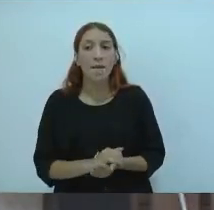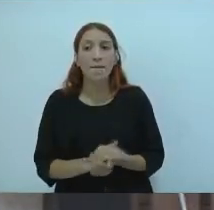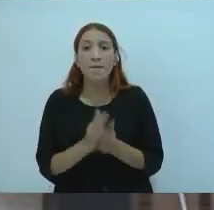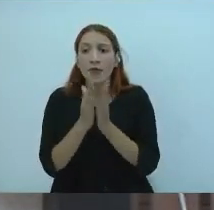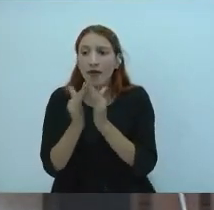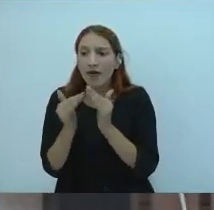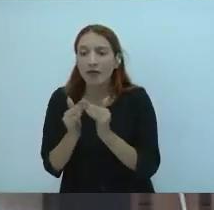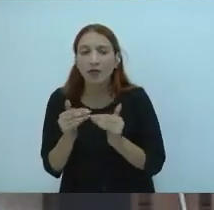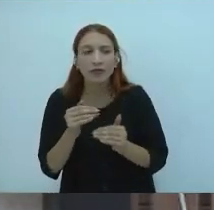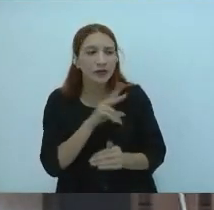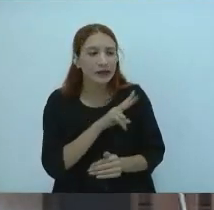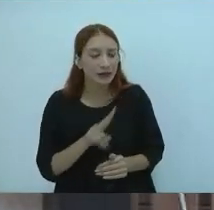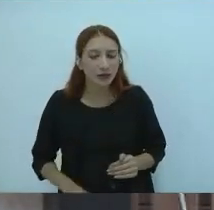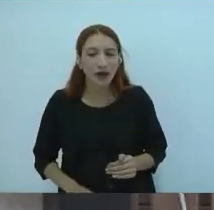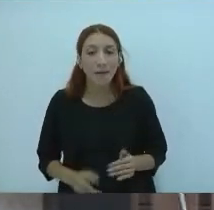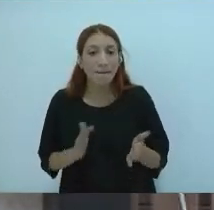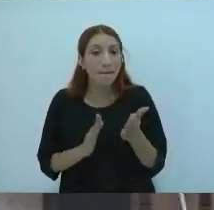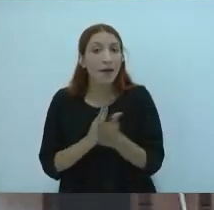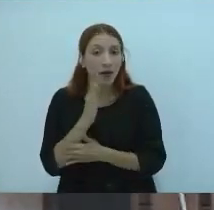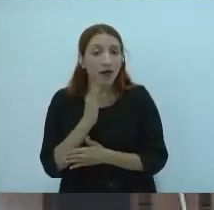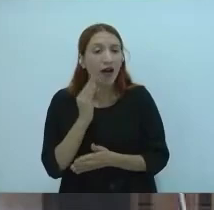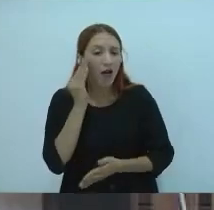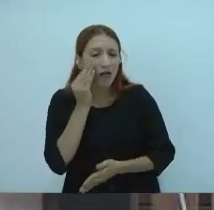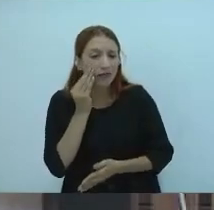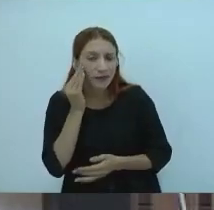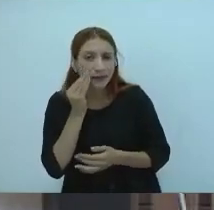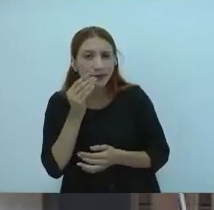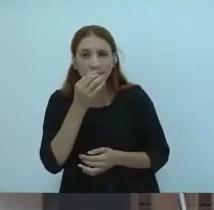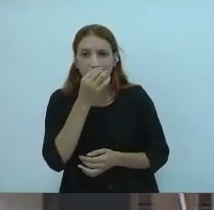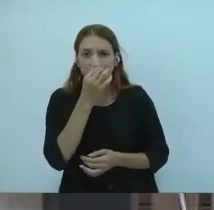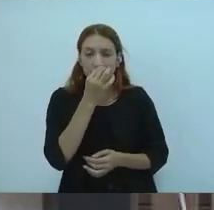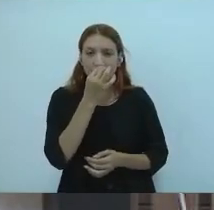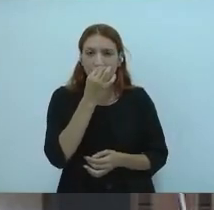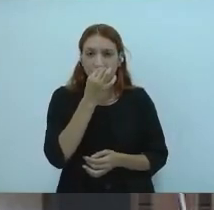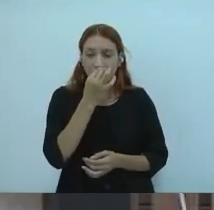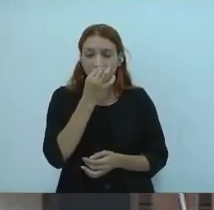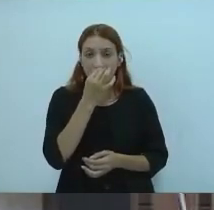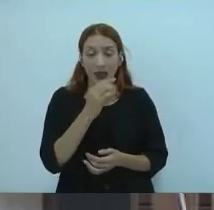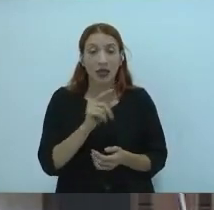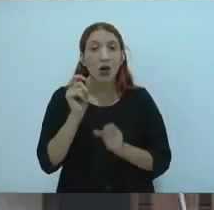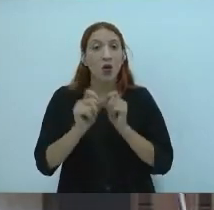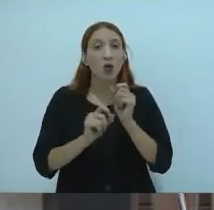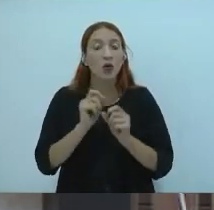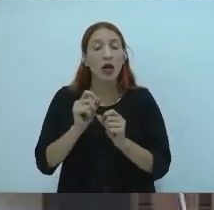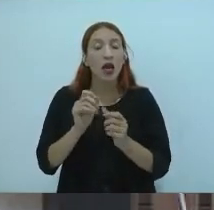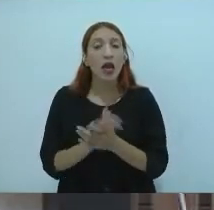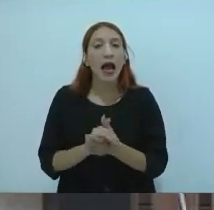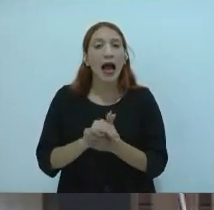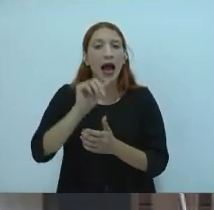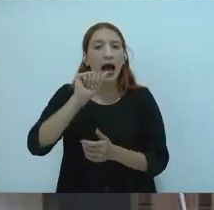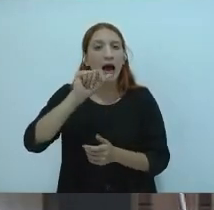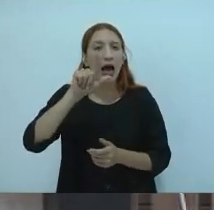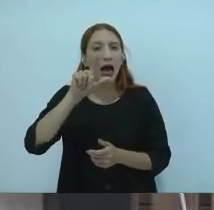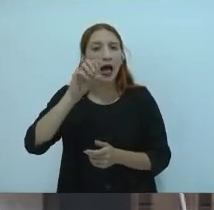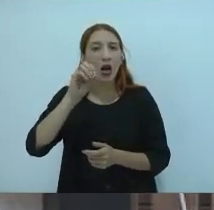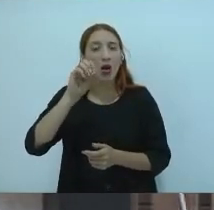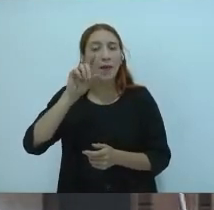possa e apreciar né que é o a síndrome de LOP